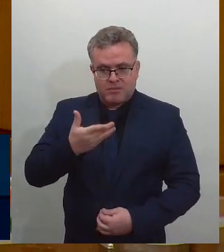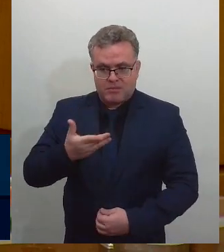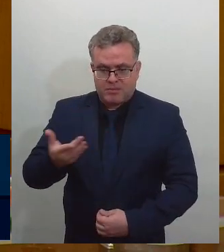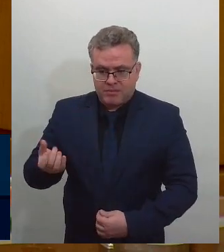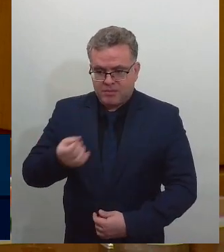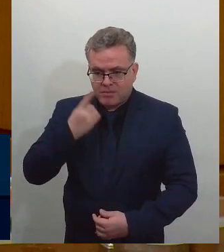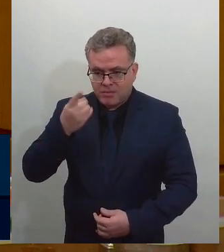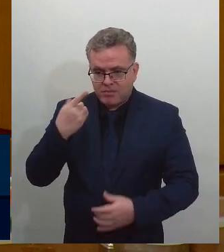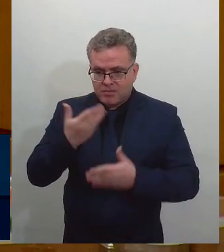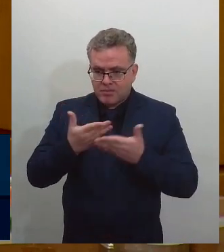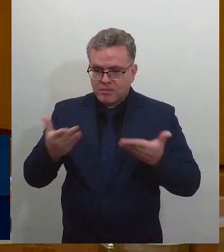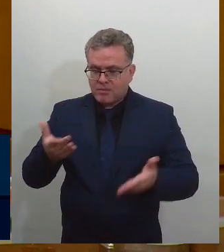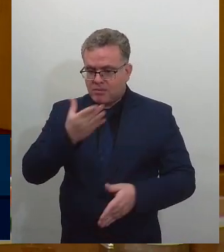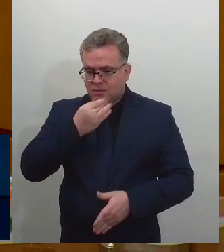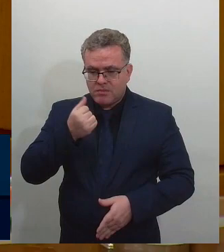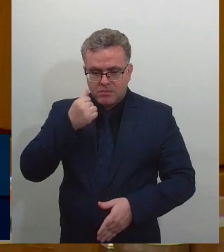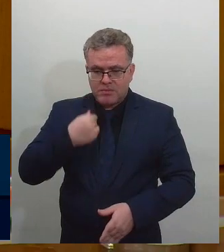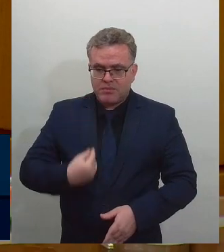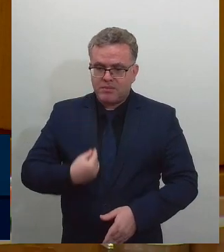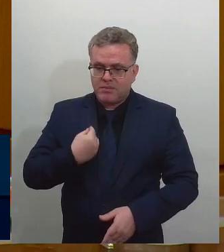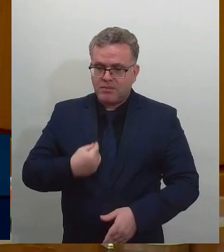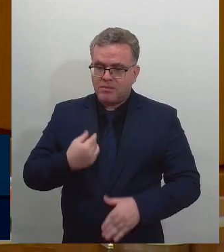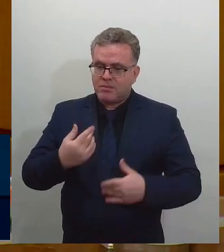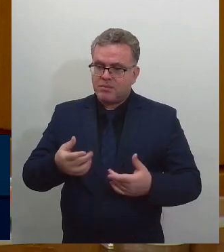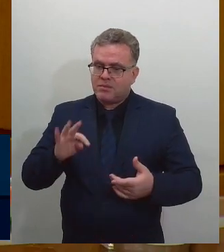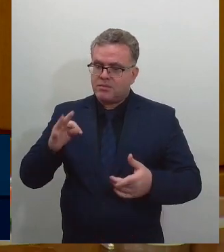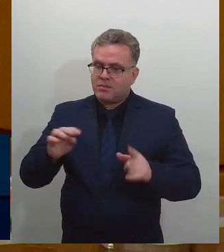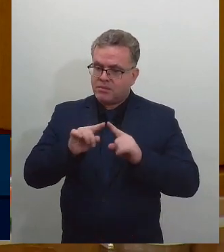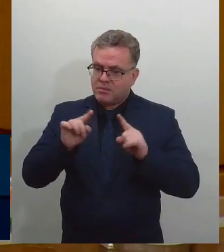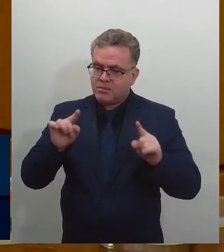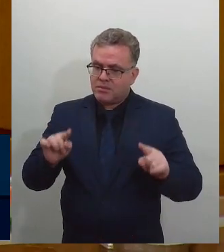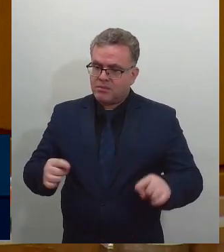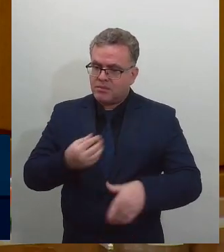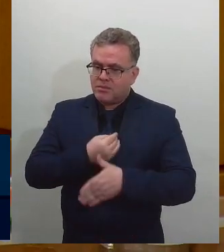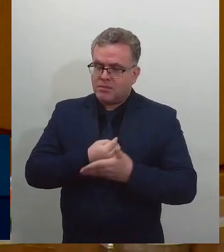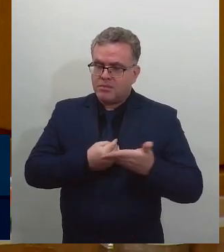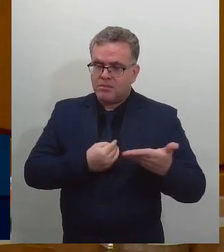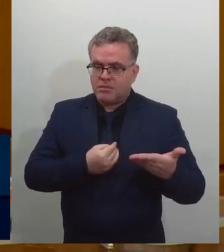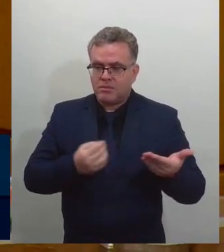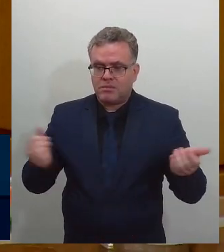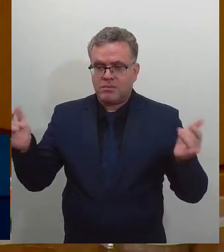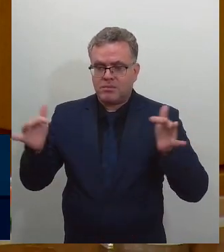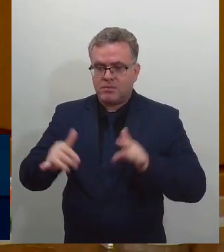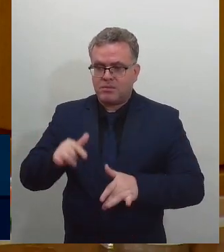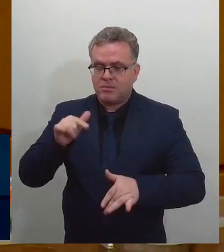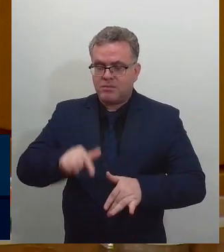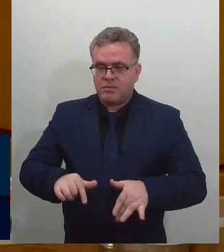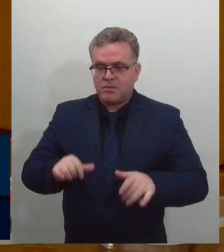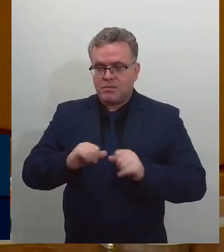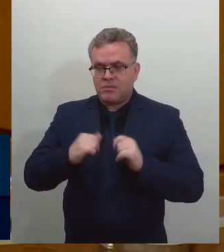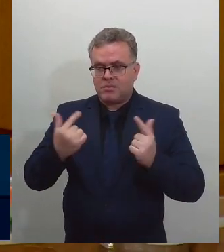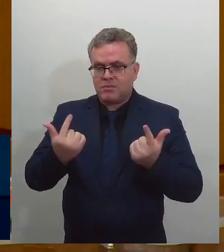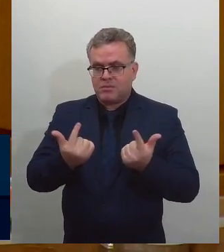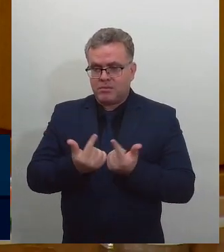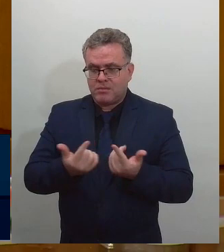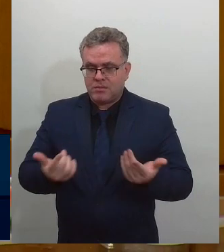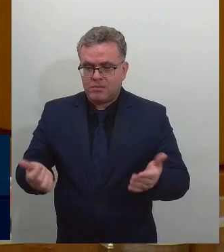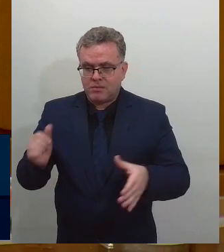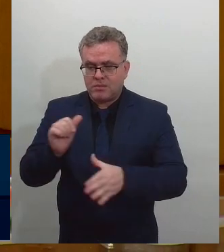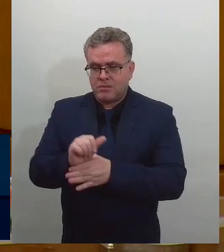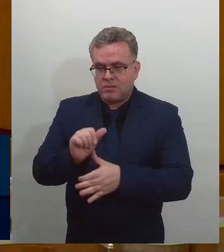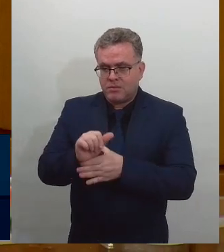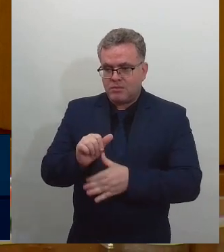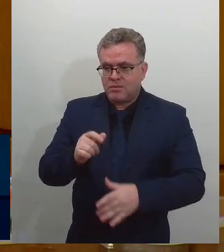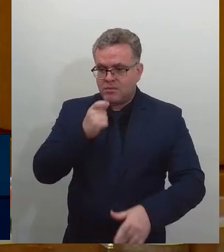deputadas, funcionários, funcionárias, todos que trabalham aqui na Casa do Povo, assessoria, a imprensa que está aqui